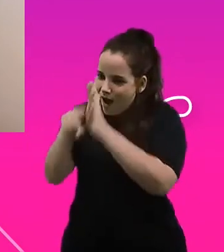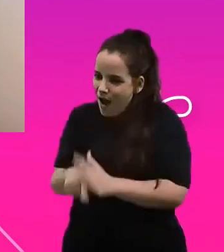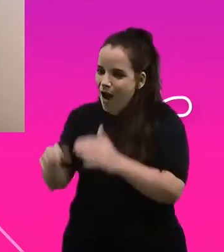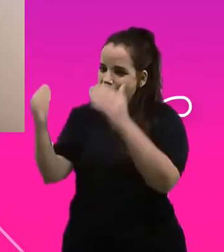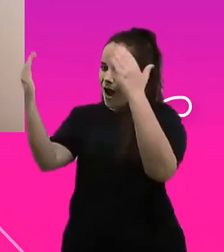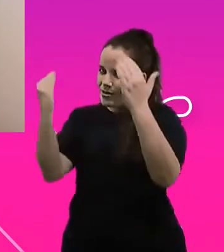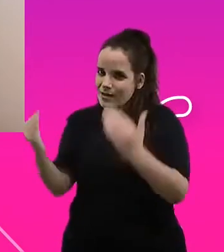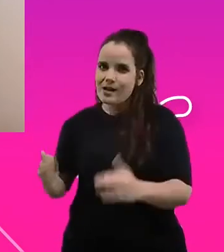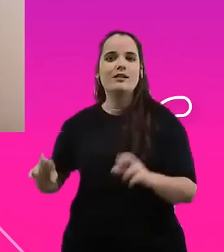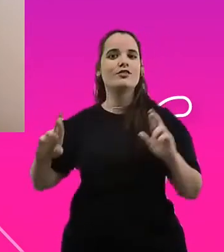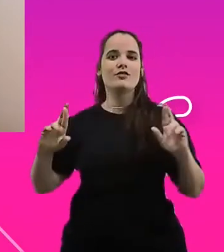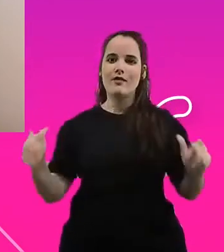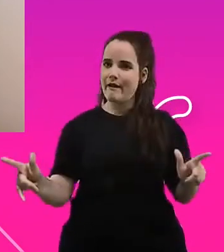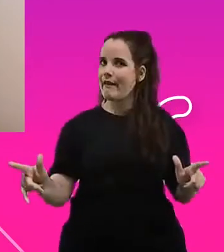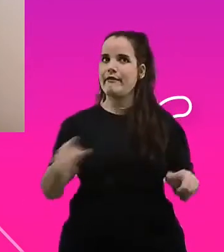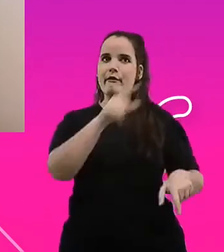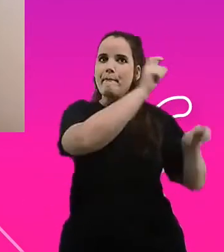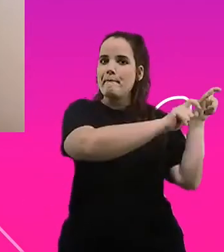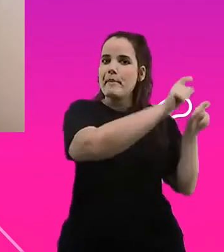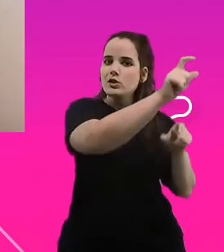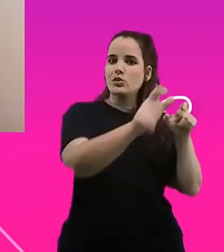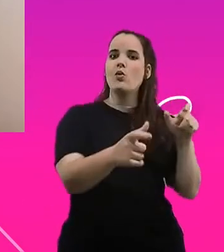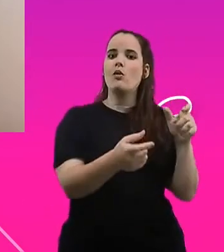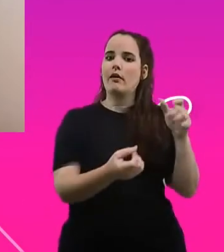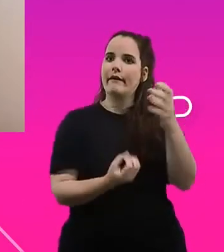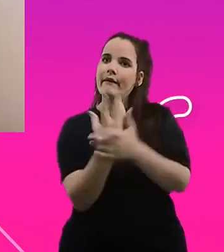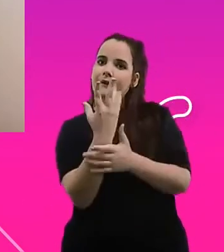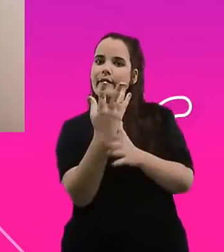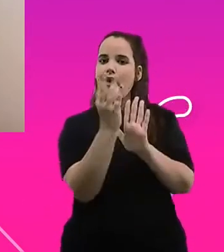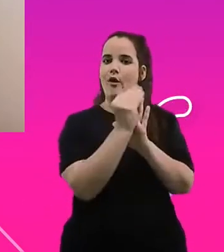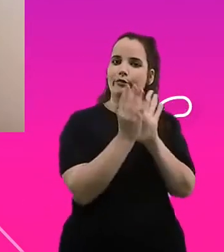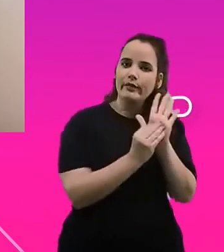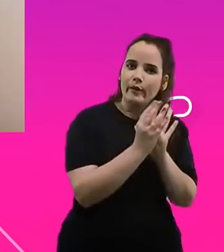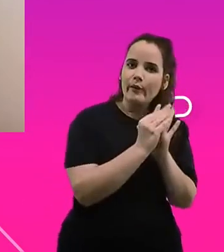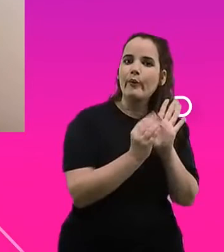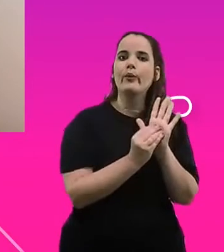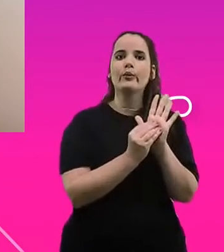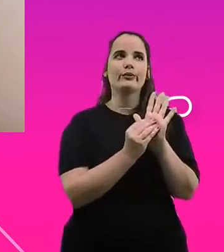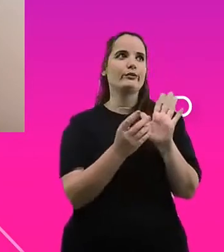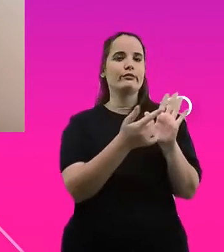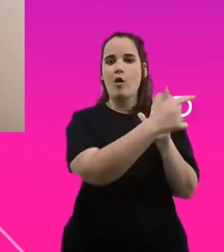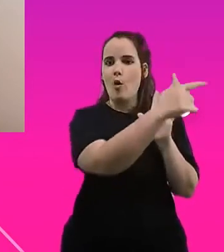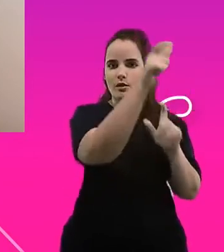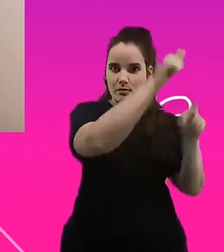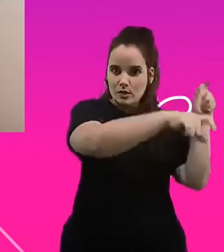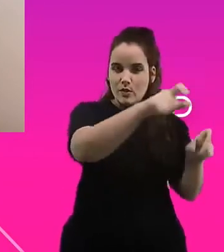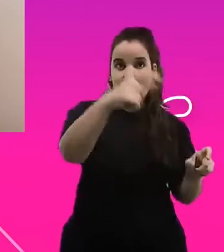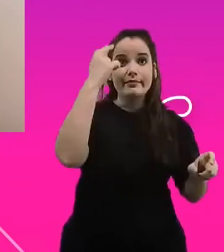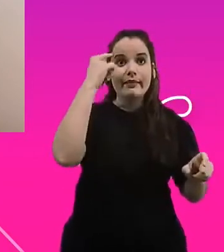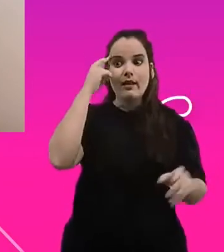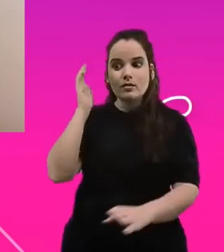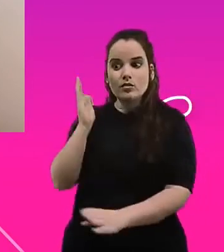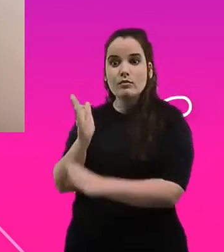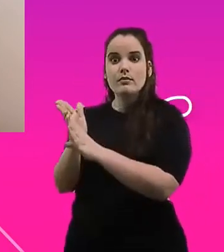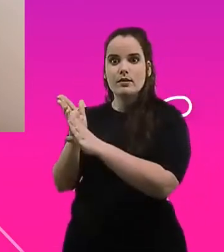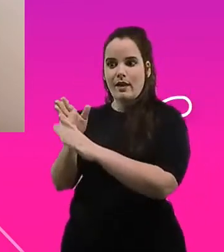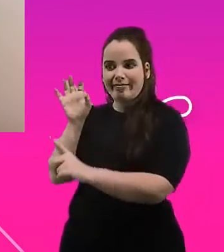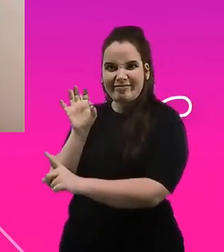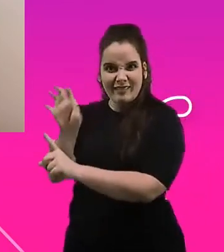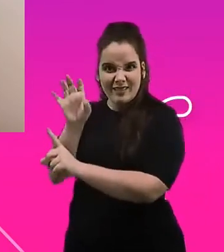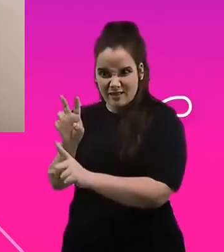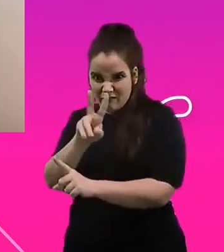produtores de conteúdo e ver o nosso público, a gente começa a chegar em soluções, como o André falou, de uma tendência que não vai pegar todo mundo, uma